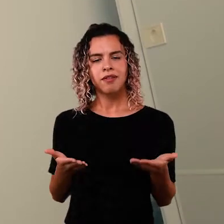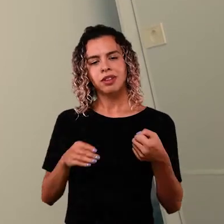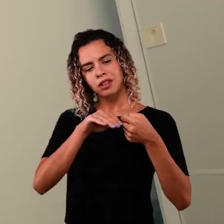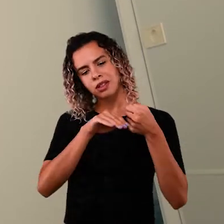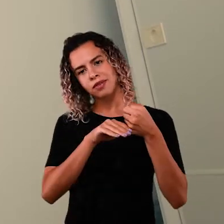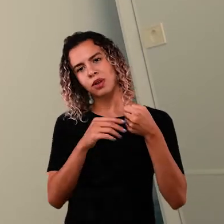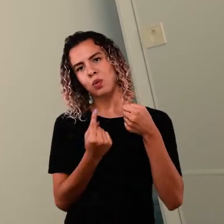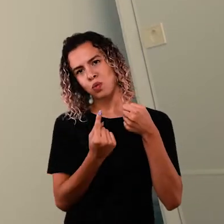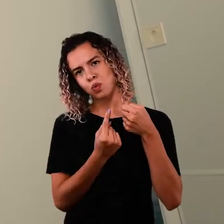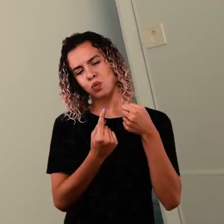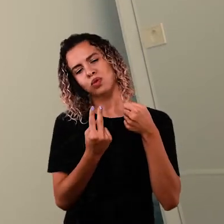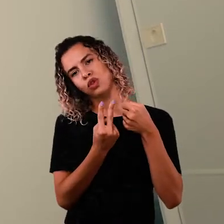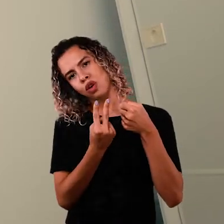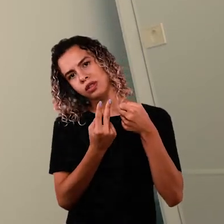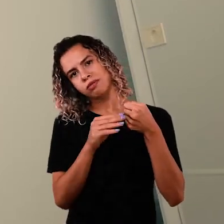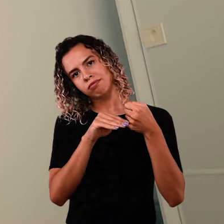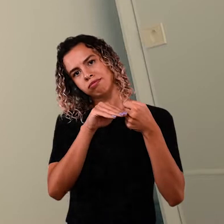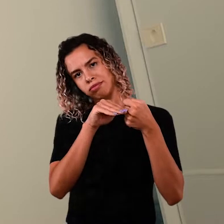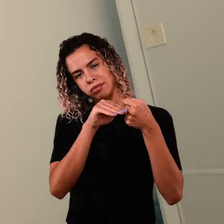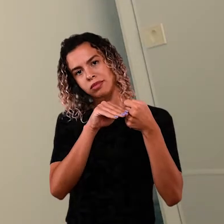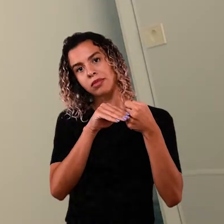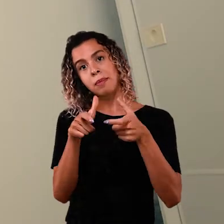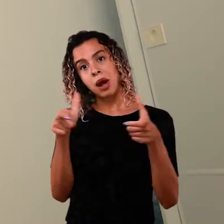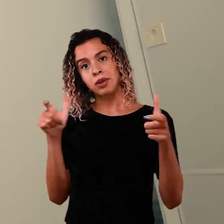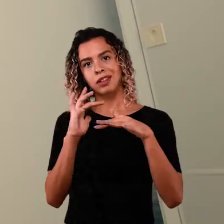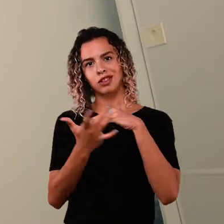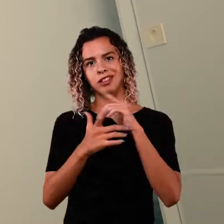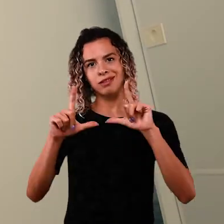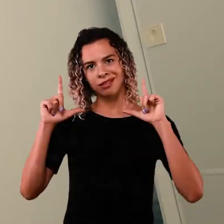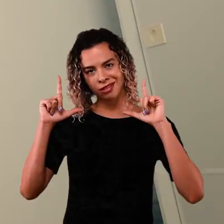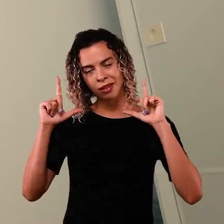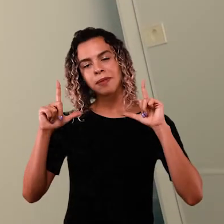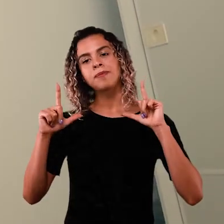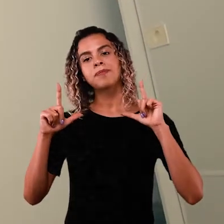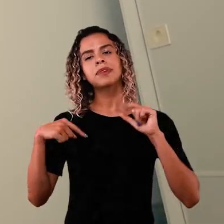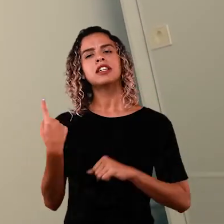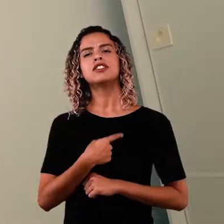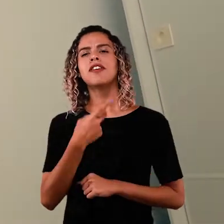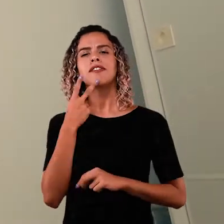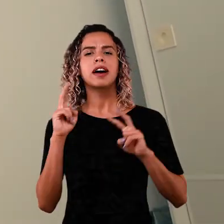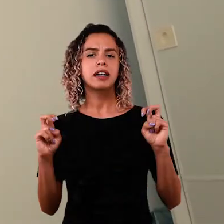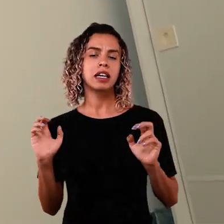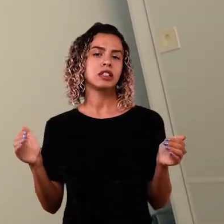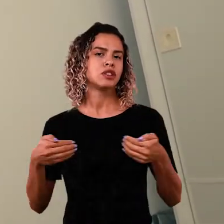leves, coloca aí o nível 1, nível 2, né, que são os que ocupam mais as redes sociais, nós temos muito dessa coisa de dizer